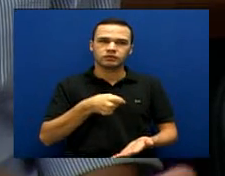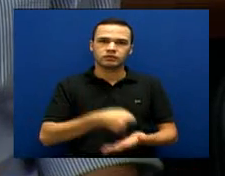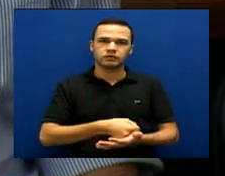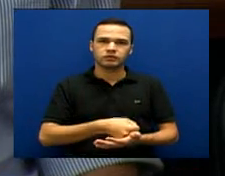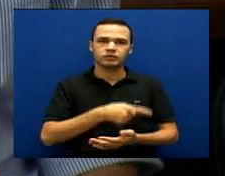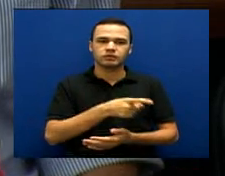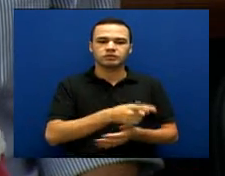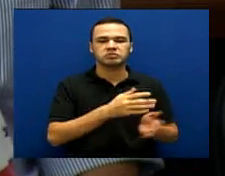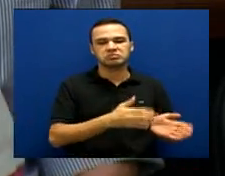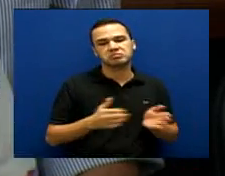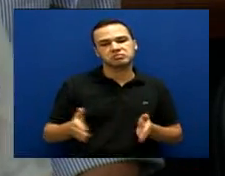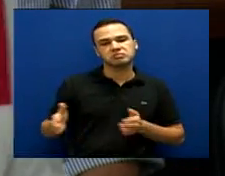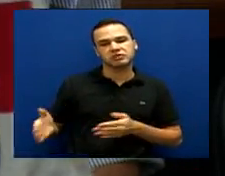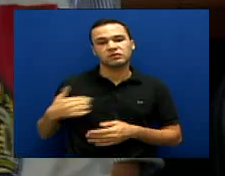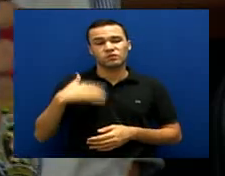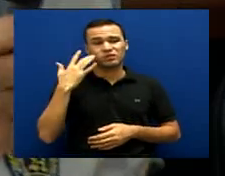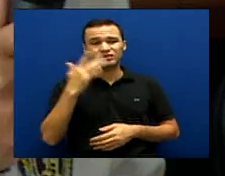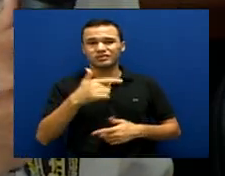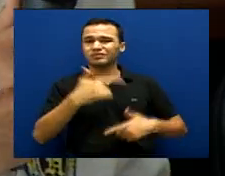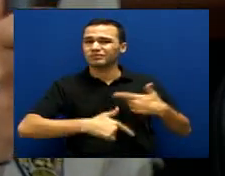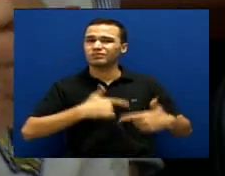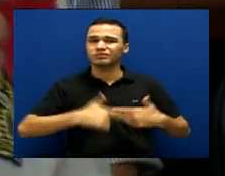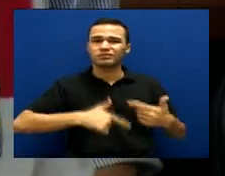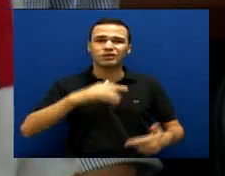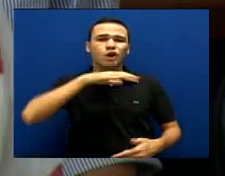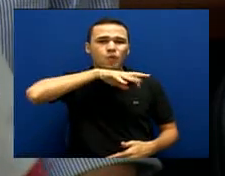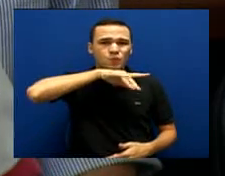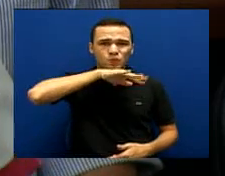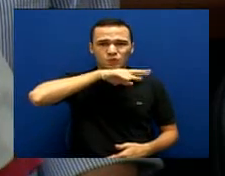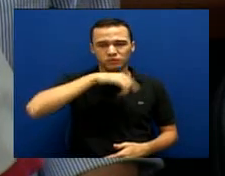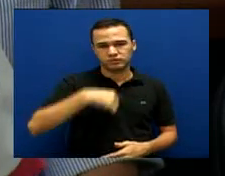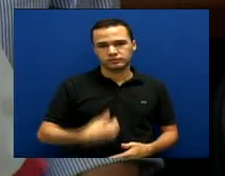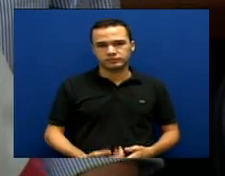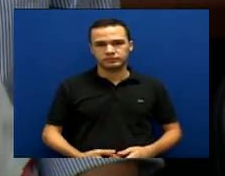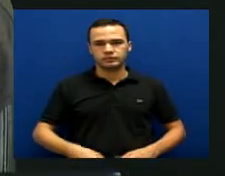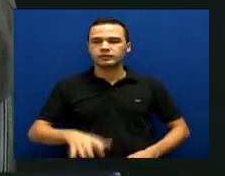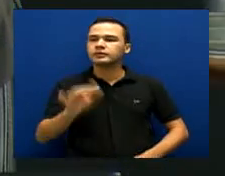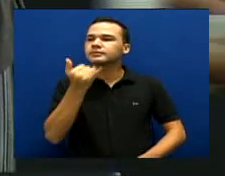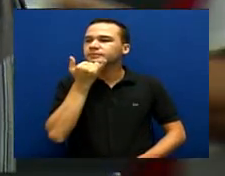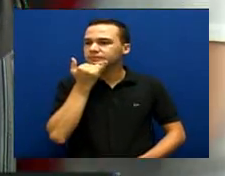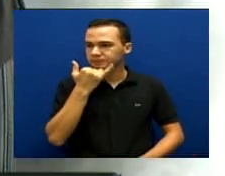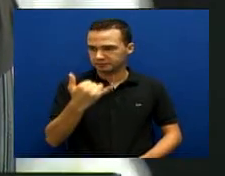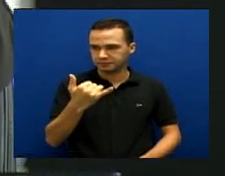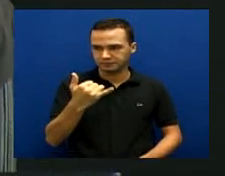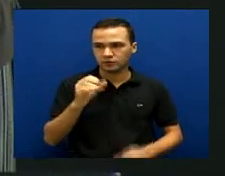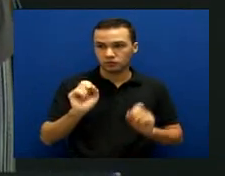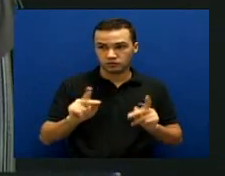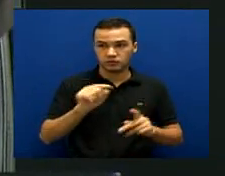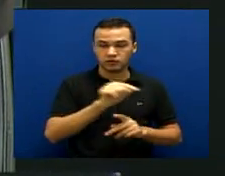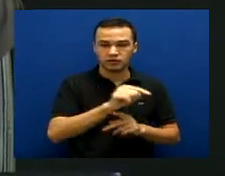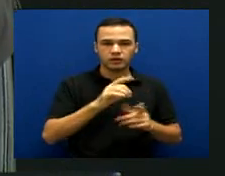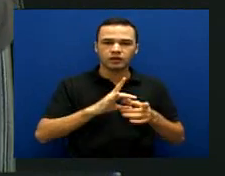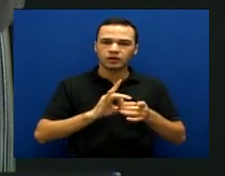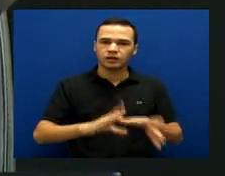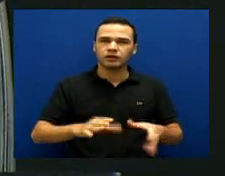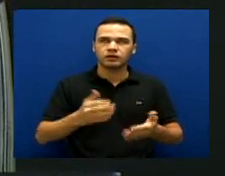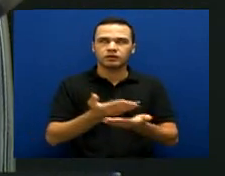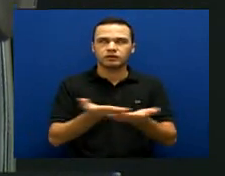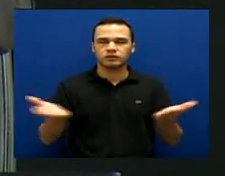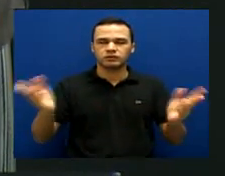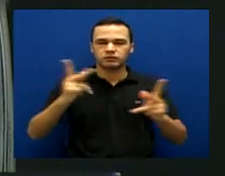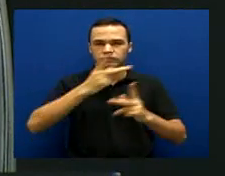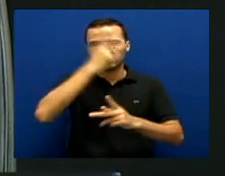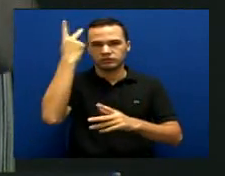sendo dirigido esse trabalho olha com todo o respeito eu só o segundinho vamos estar a abrir a palavra população